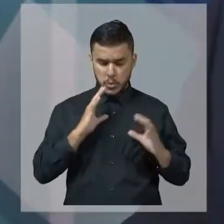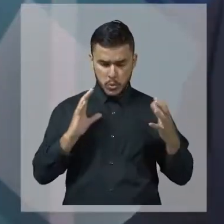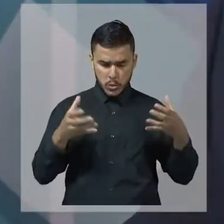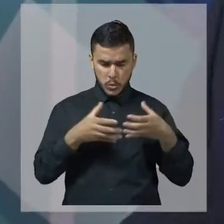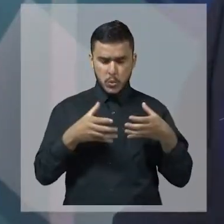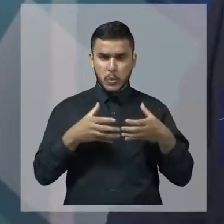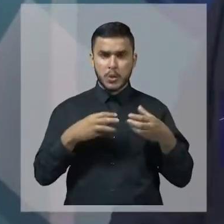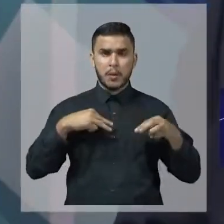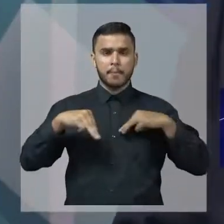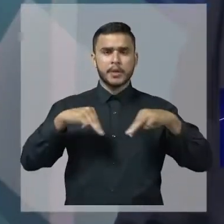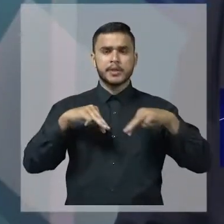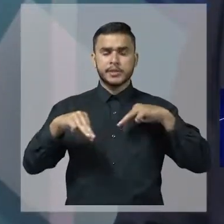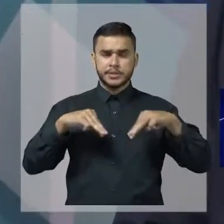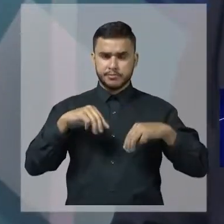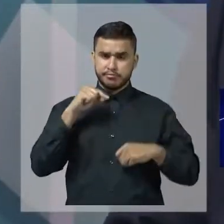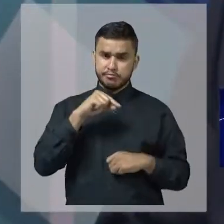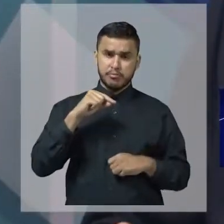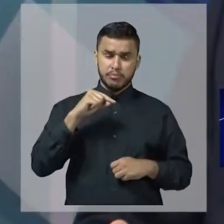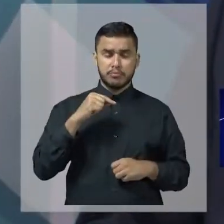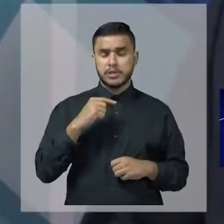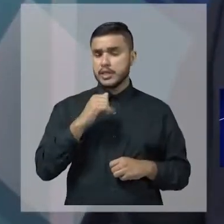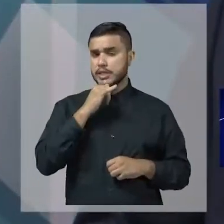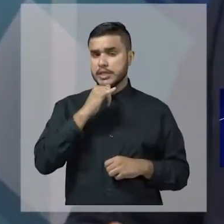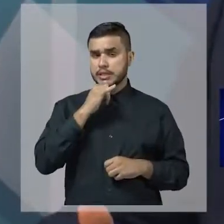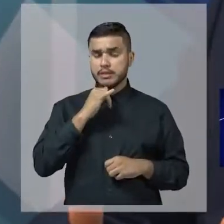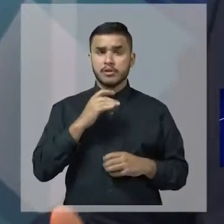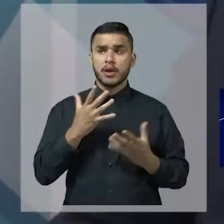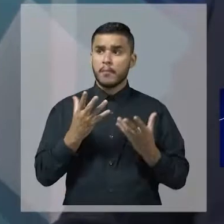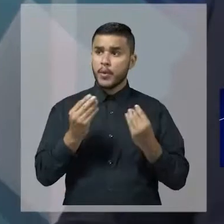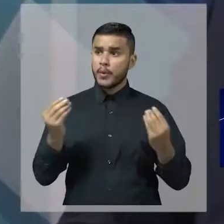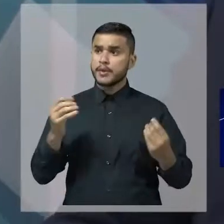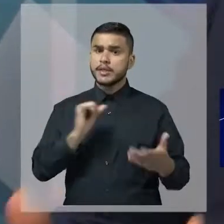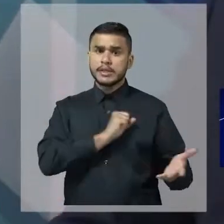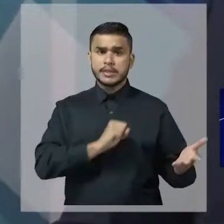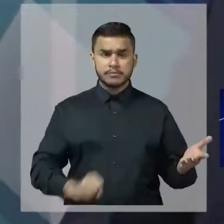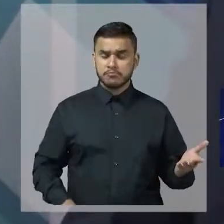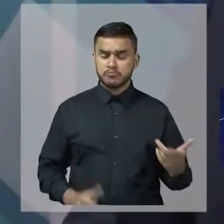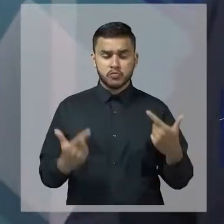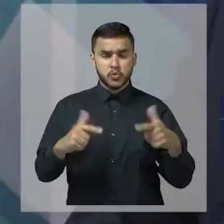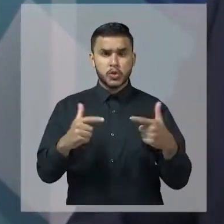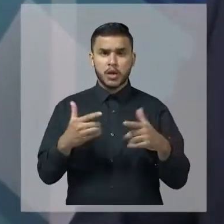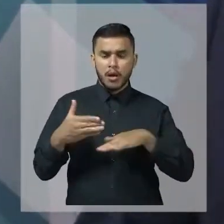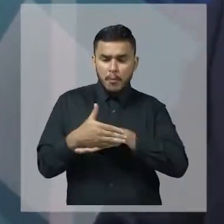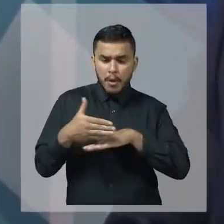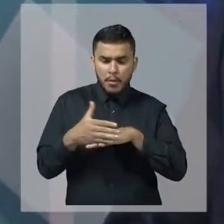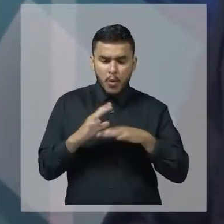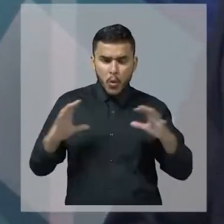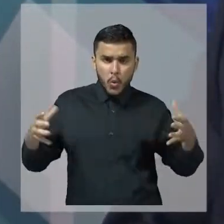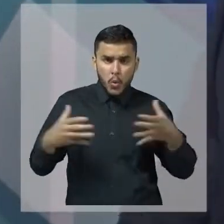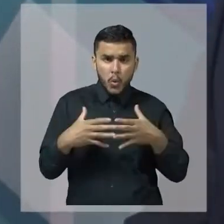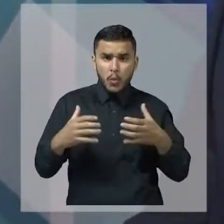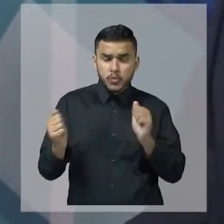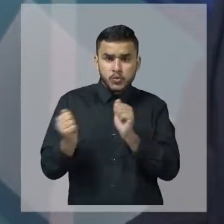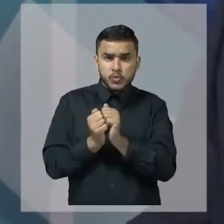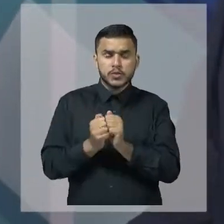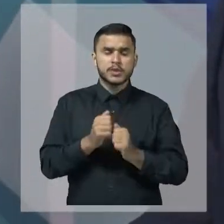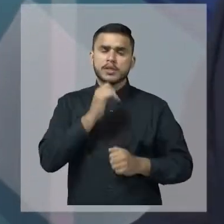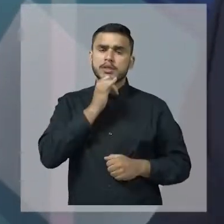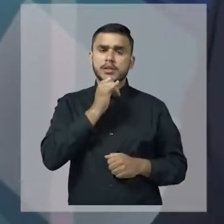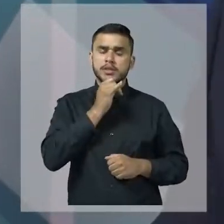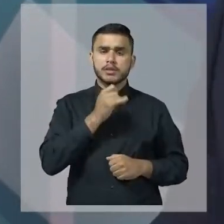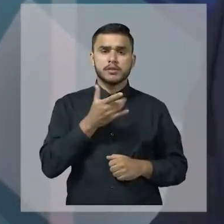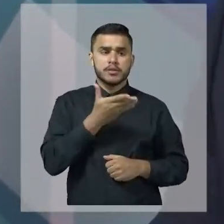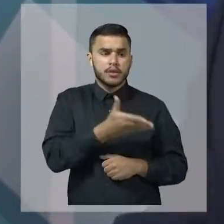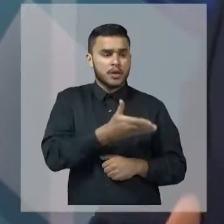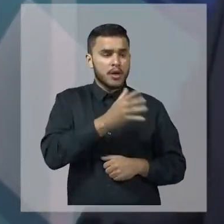diversos senadores que realmente não teriam legitimidade, teriam condição moral de participar de uma sabatina do seu